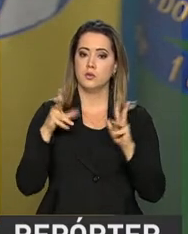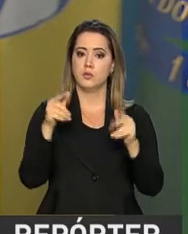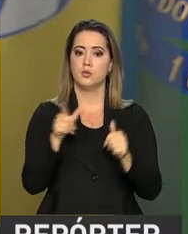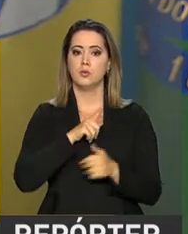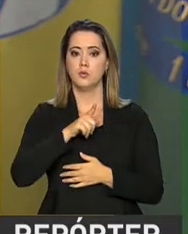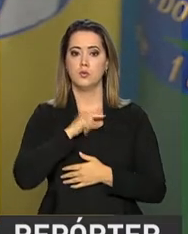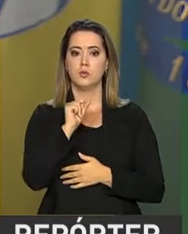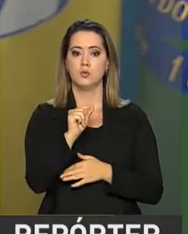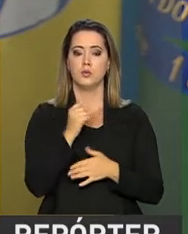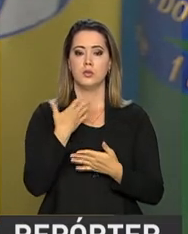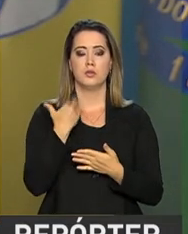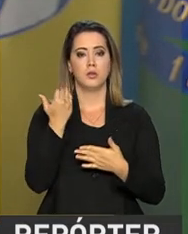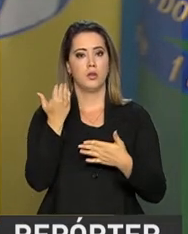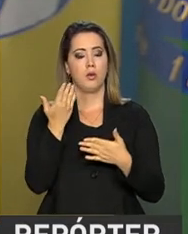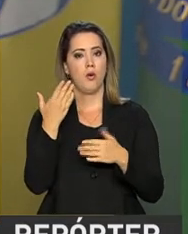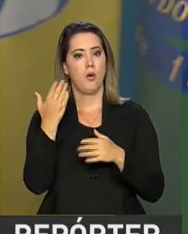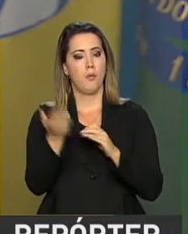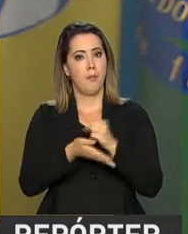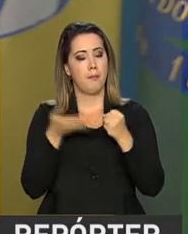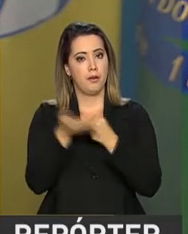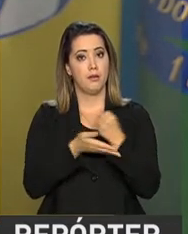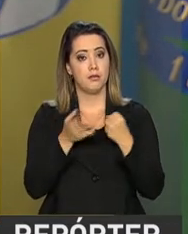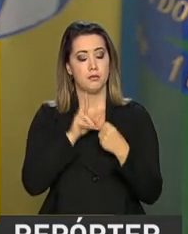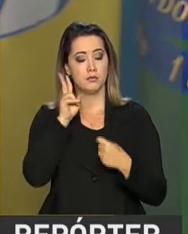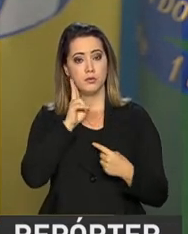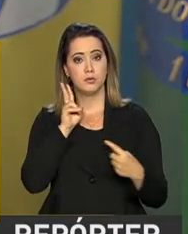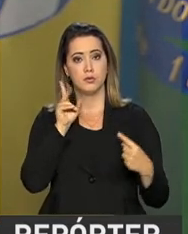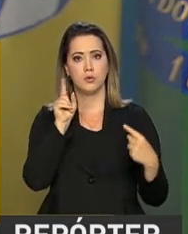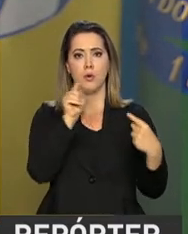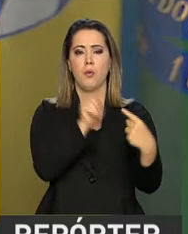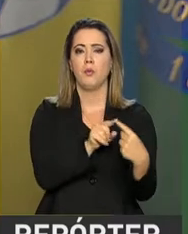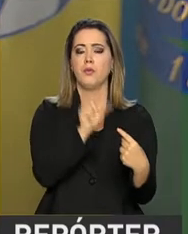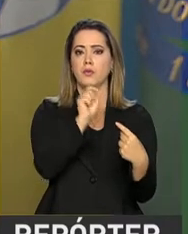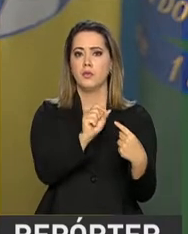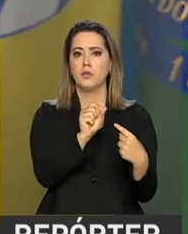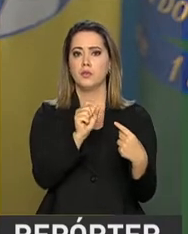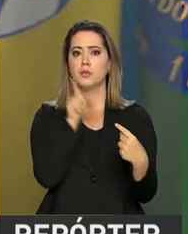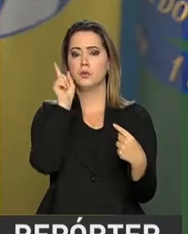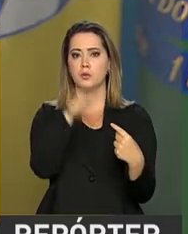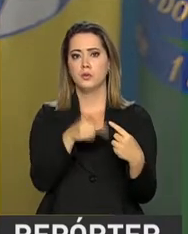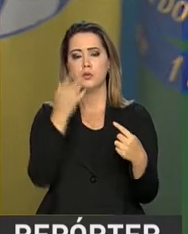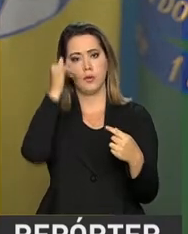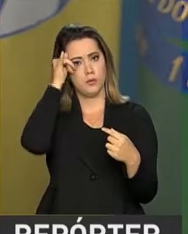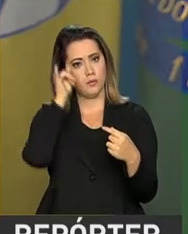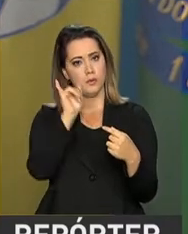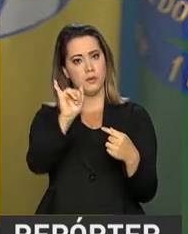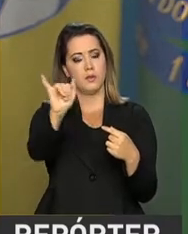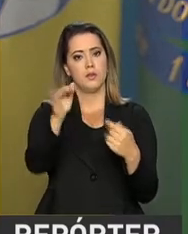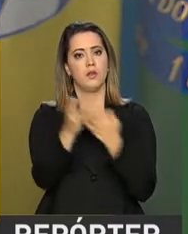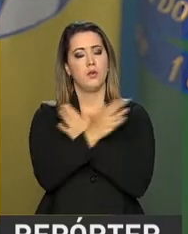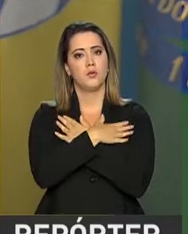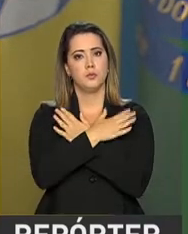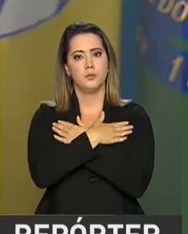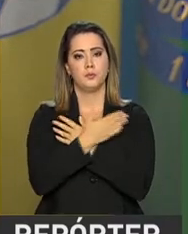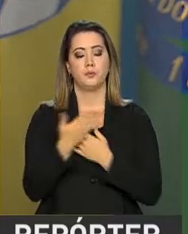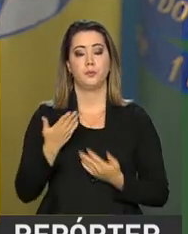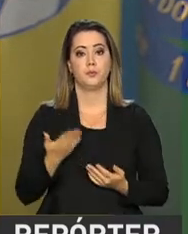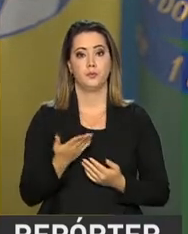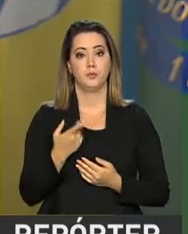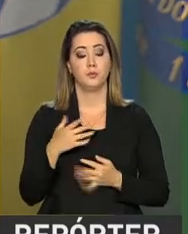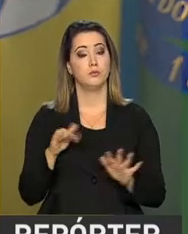como pano de fundo e como viso como objetivo central o combate ao desemprego